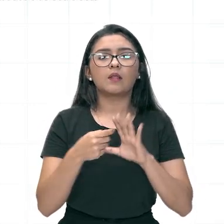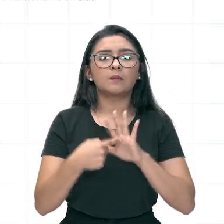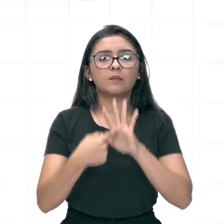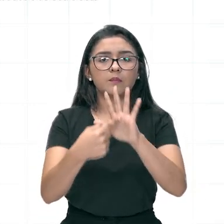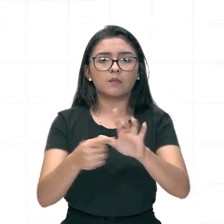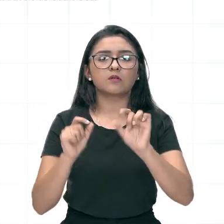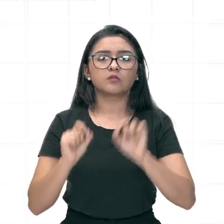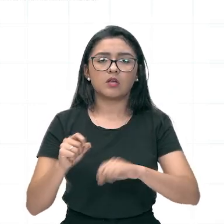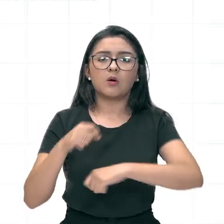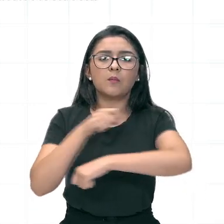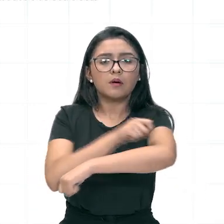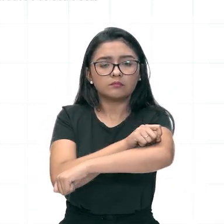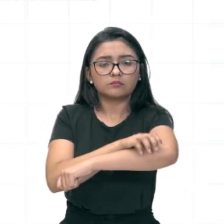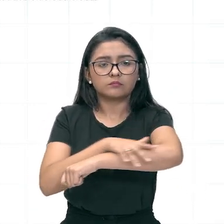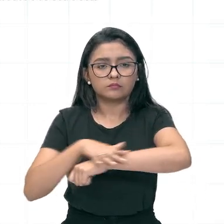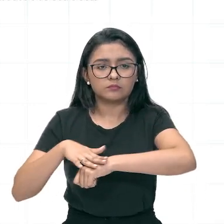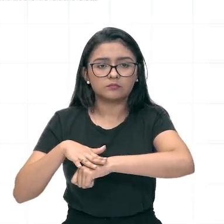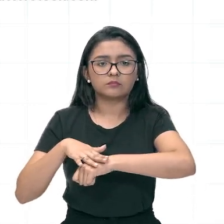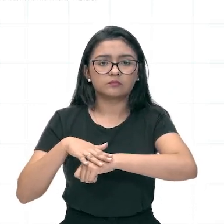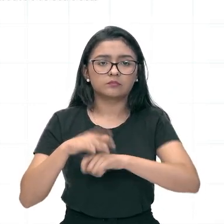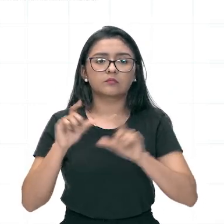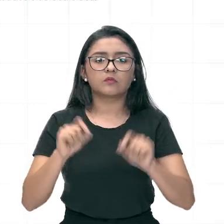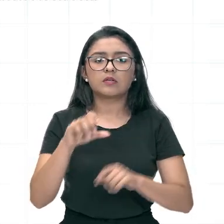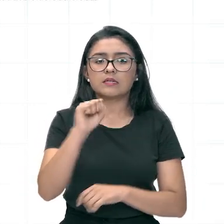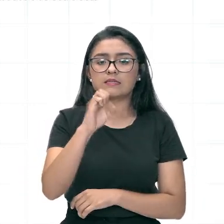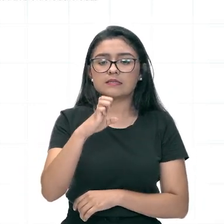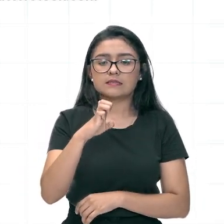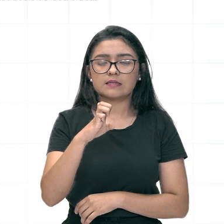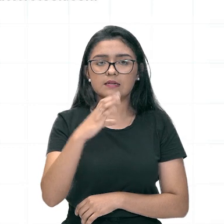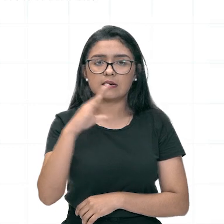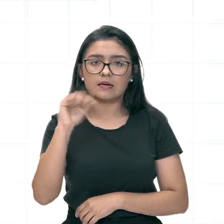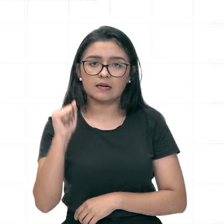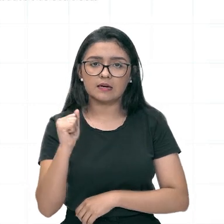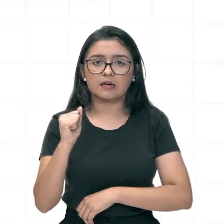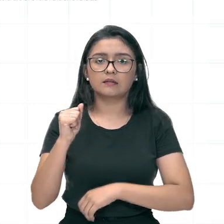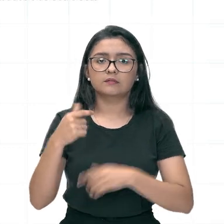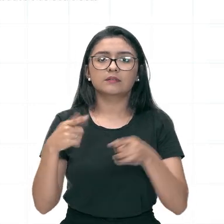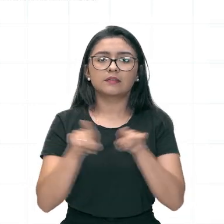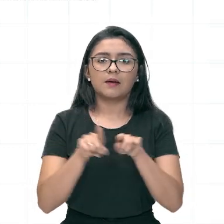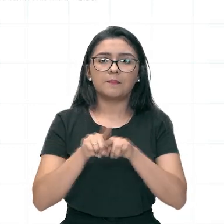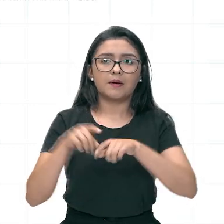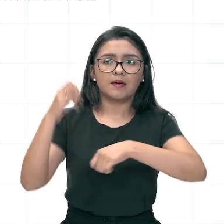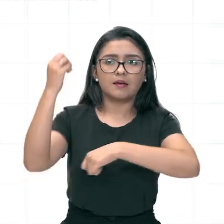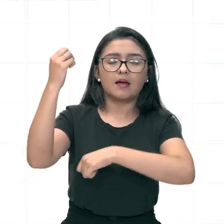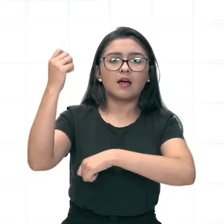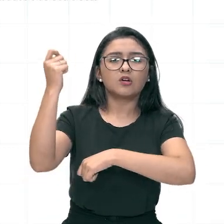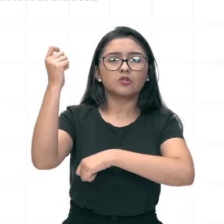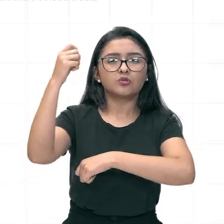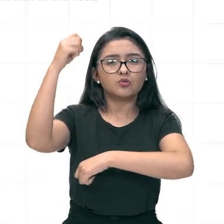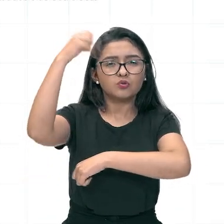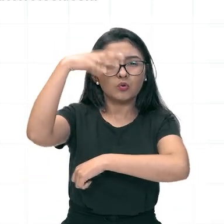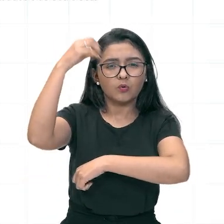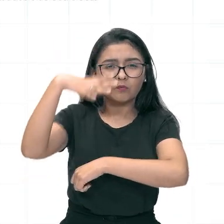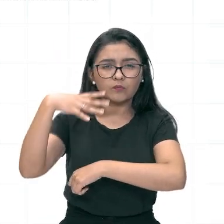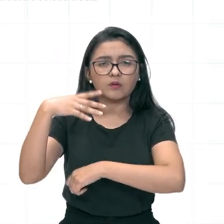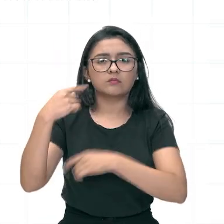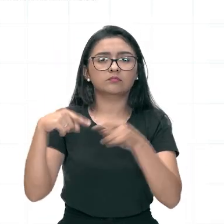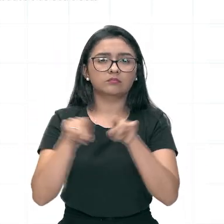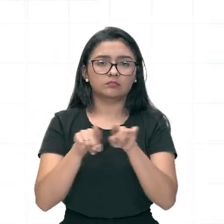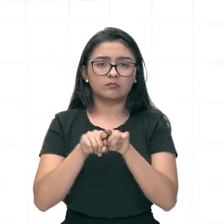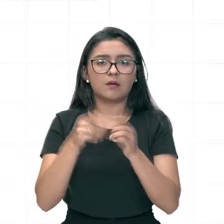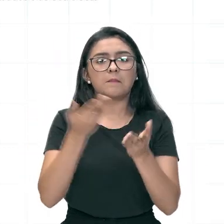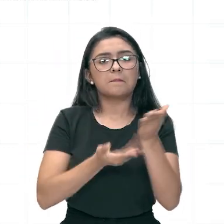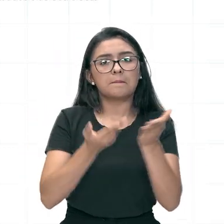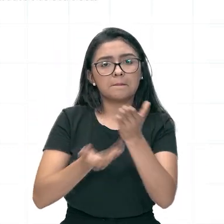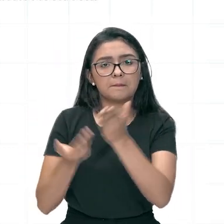aí uma pele queratinizada, né? Seca e impermeável, justamente para evitar, né, com que